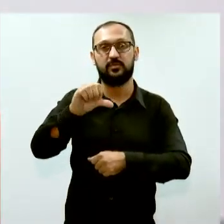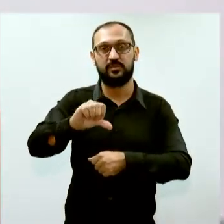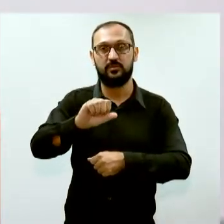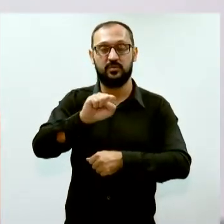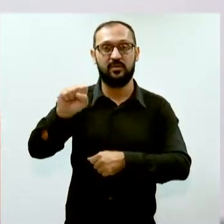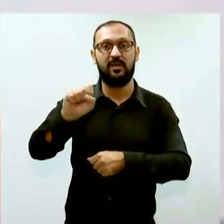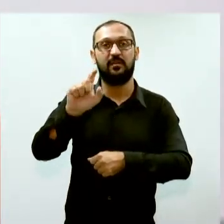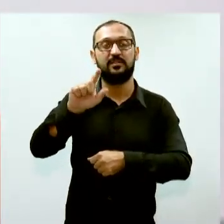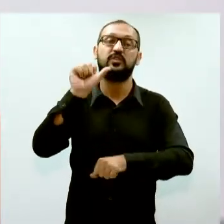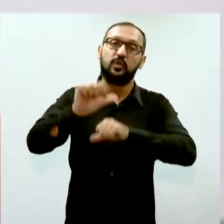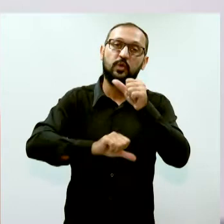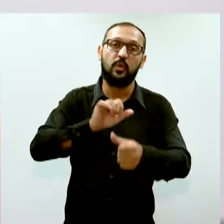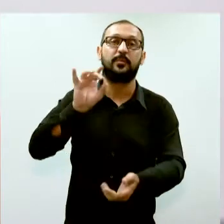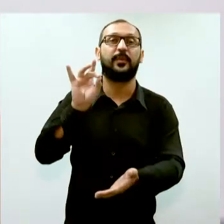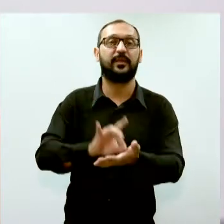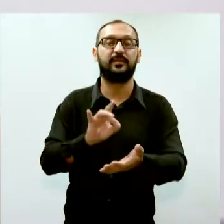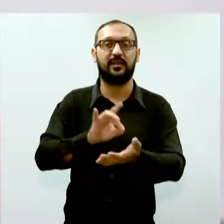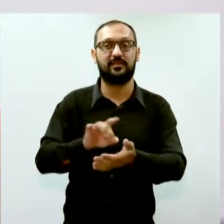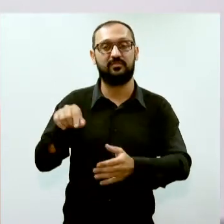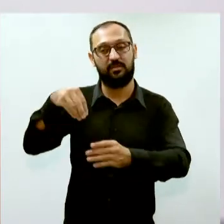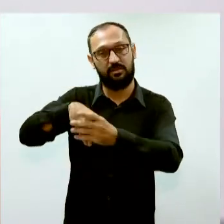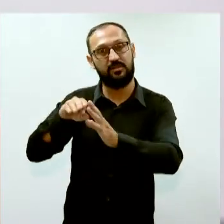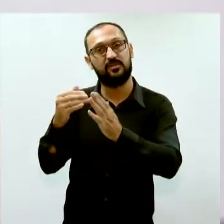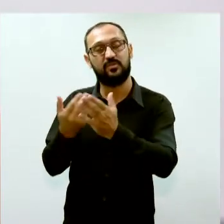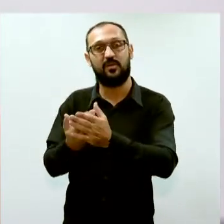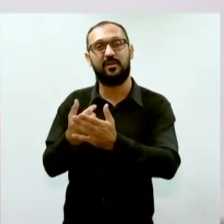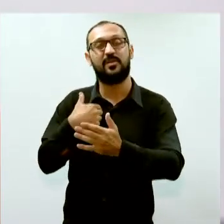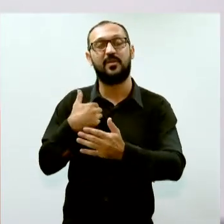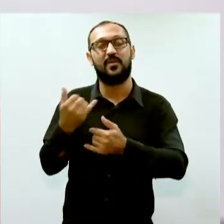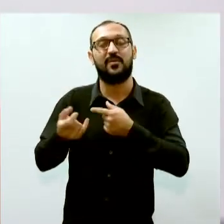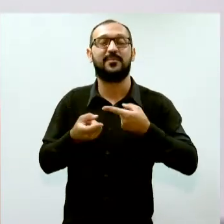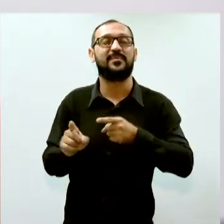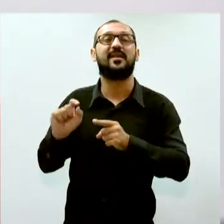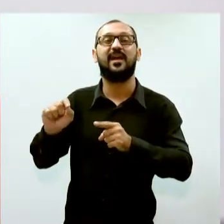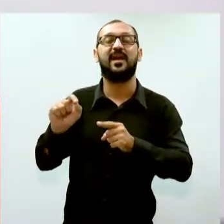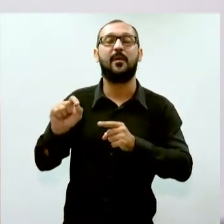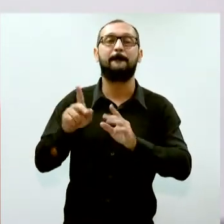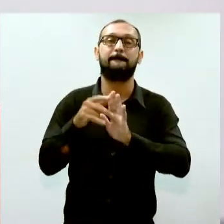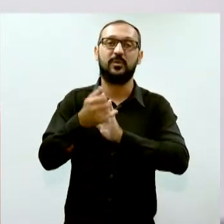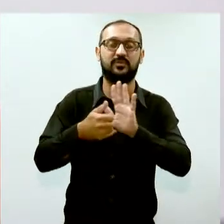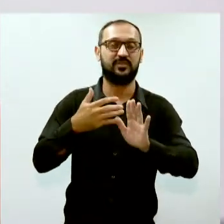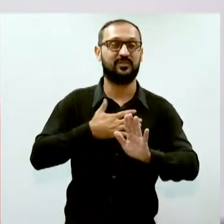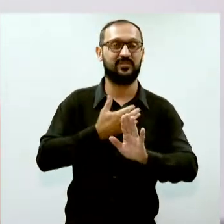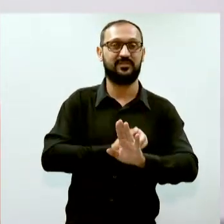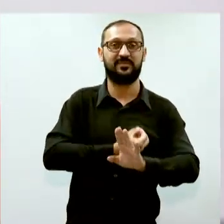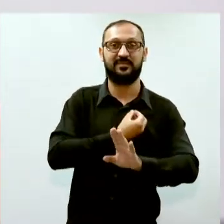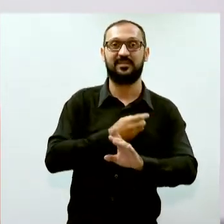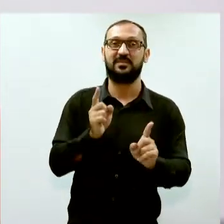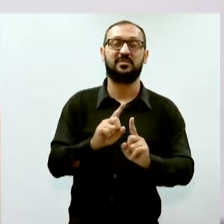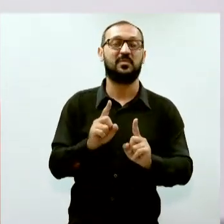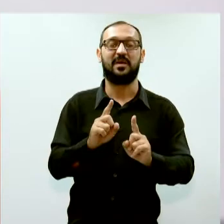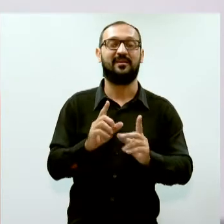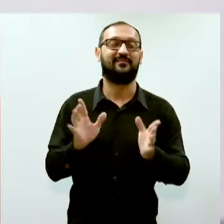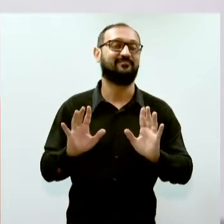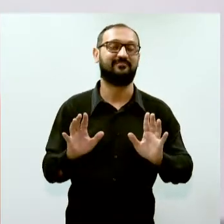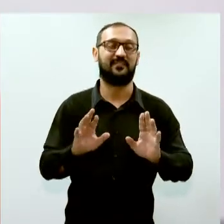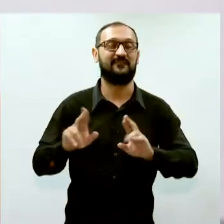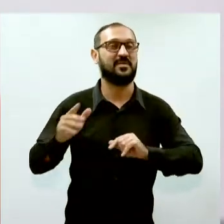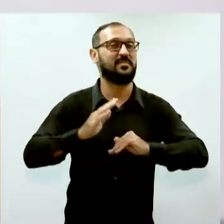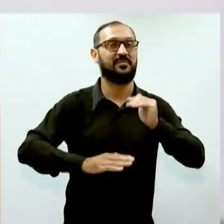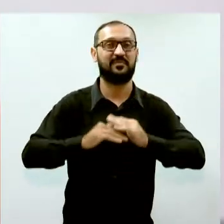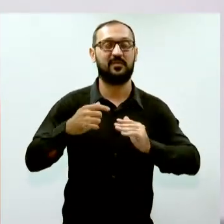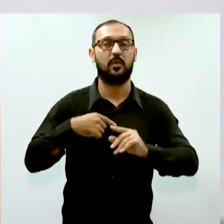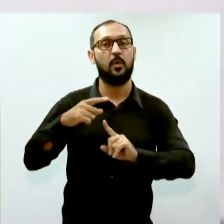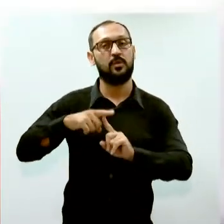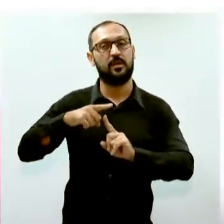uma realidade nas escolas indígenas, né? Então, eu costumo brincar que é um projeto de vida, não é mais nem um projeto profissional, né? Os Terenas